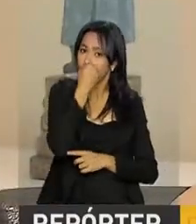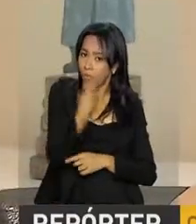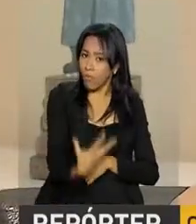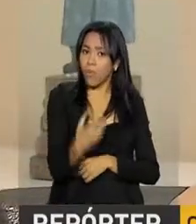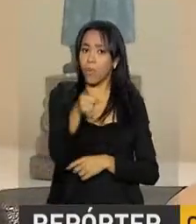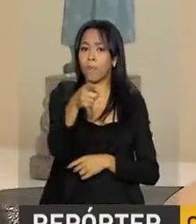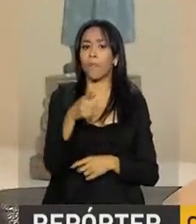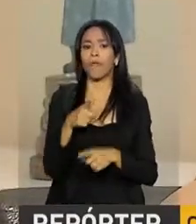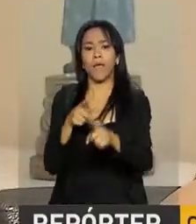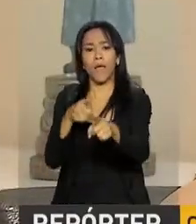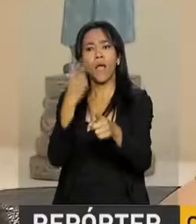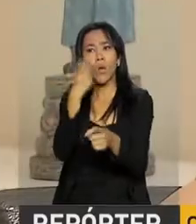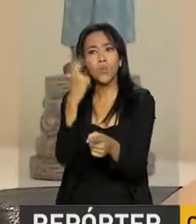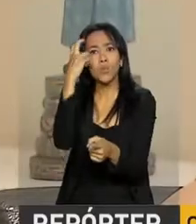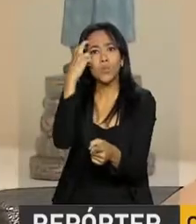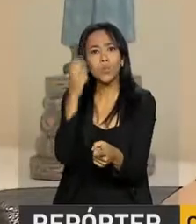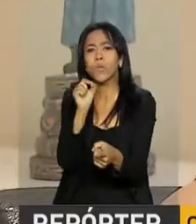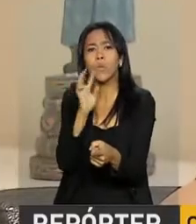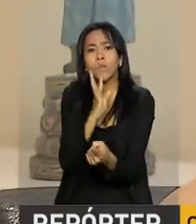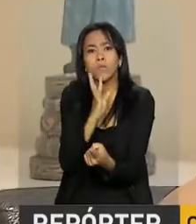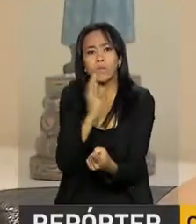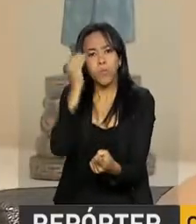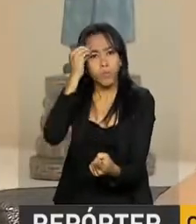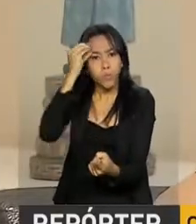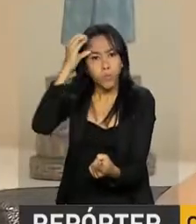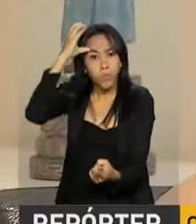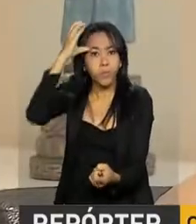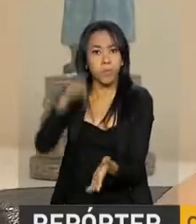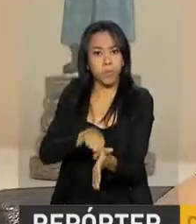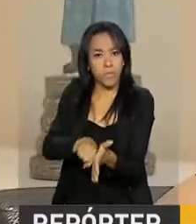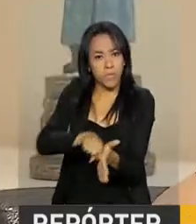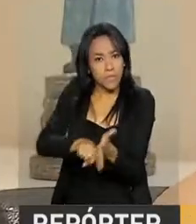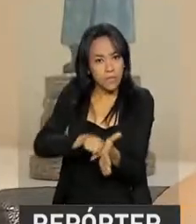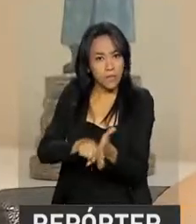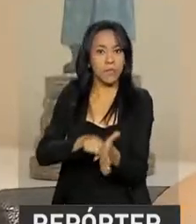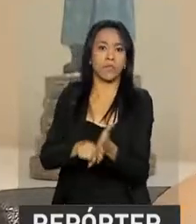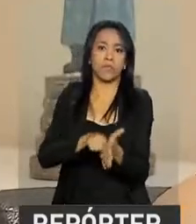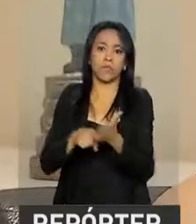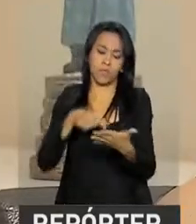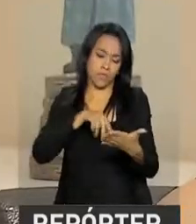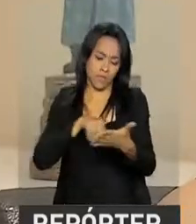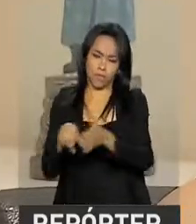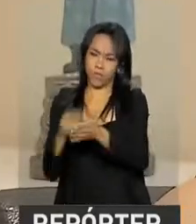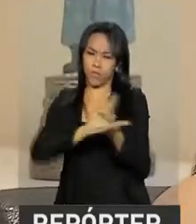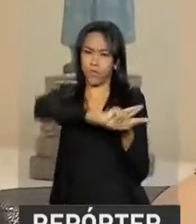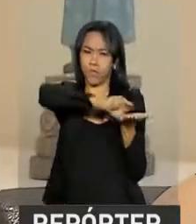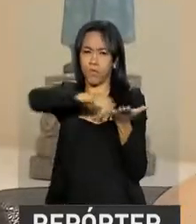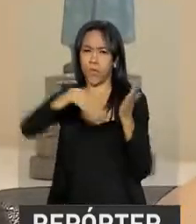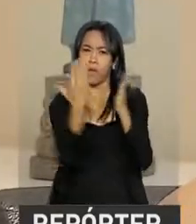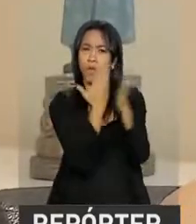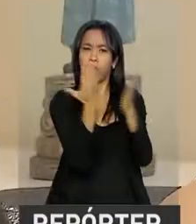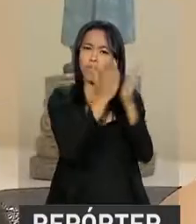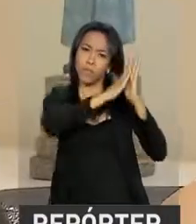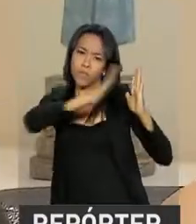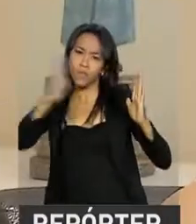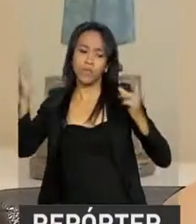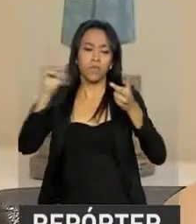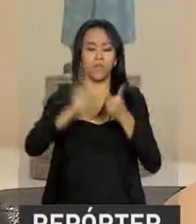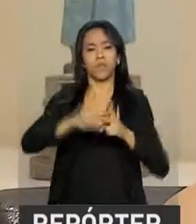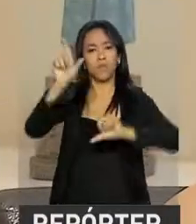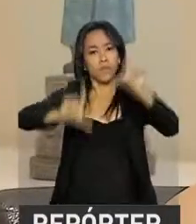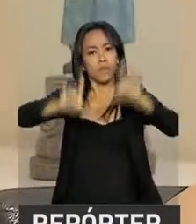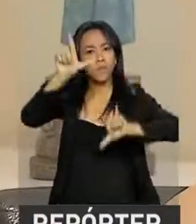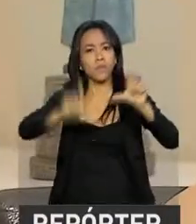ser no na cultura que eles recebem no investimento de pesquisas que eles têm através de livros televisão é